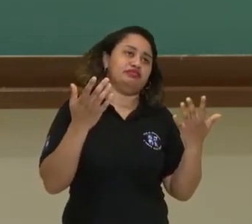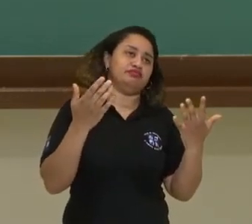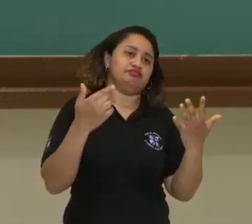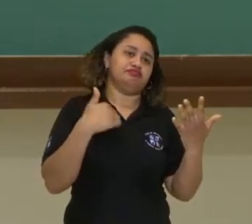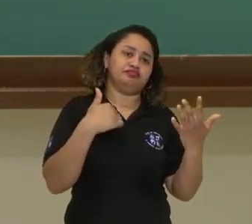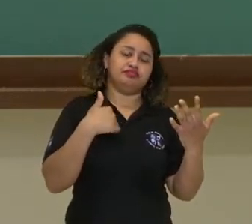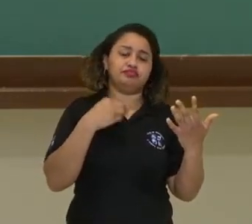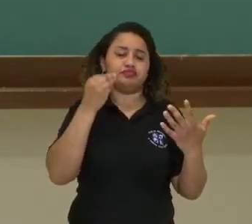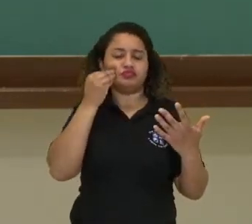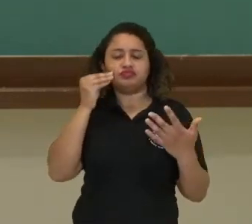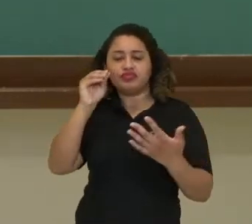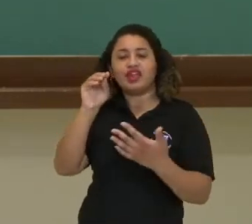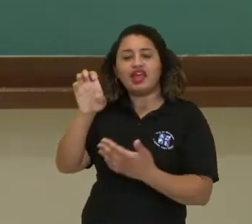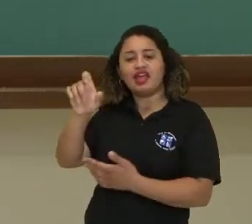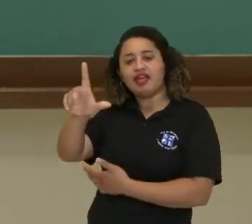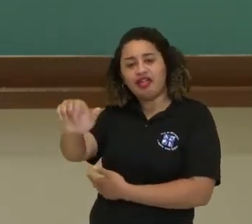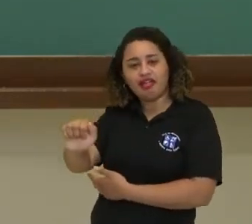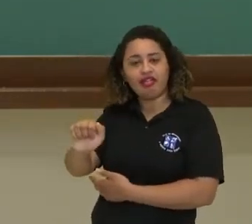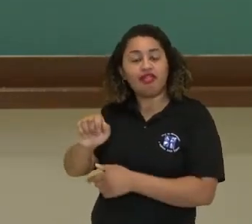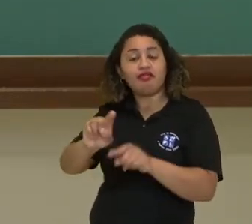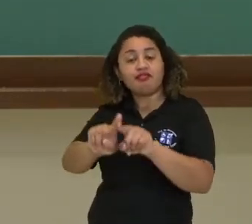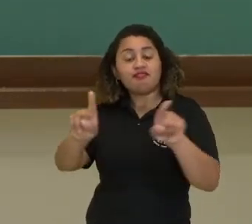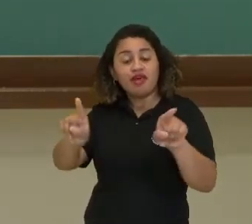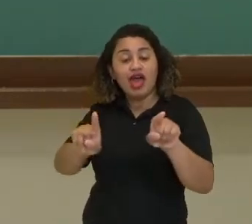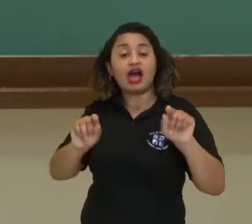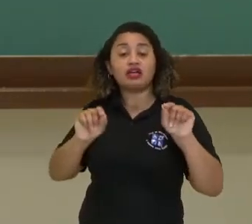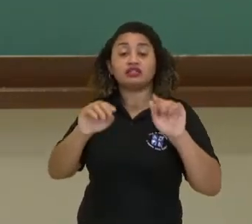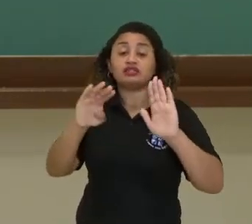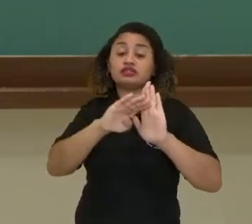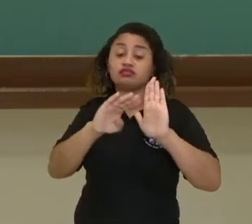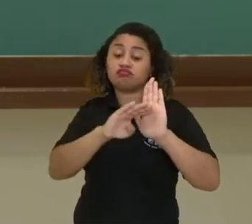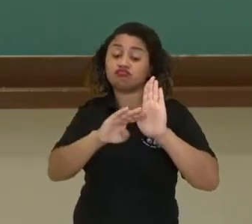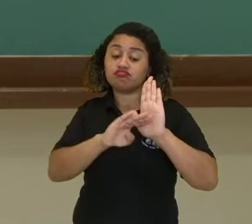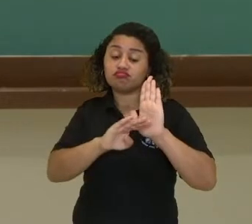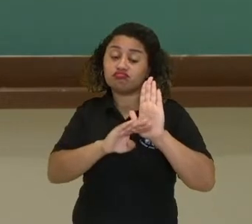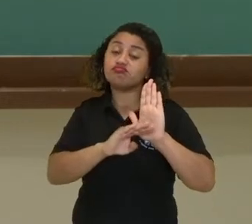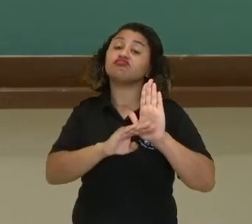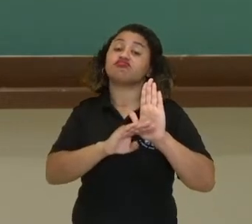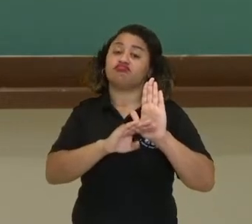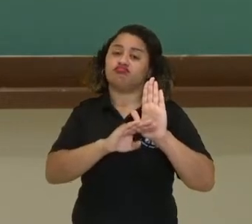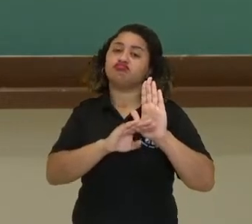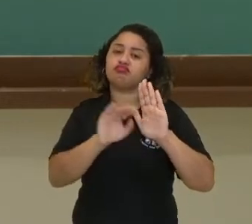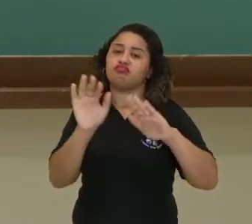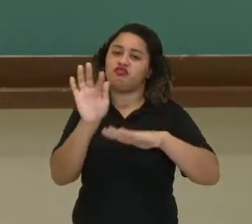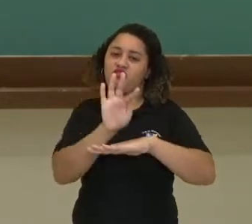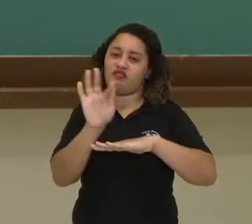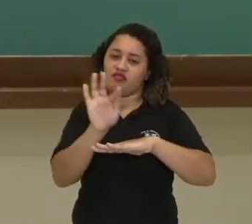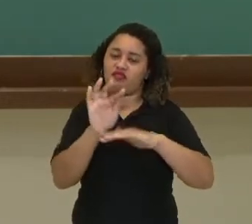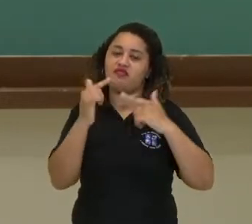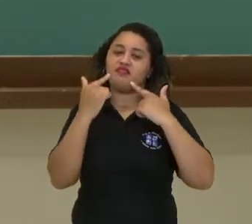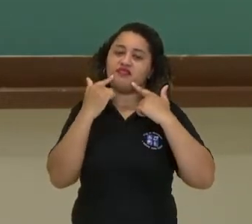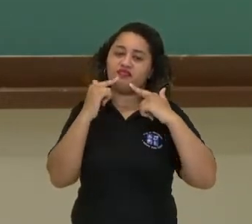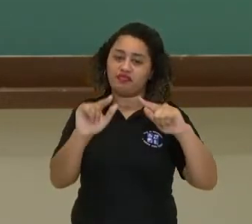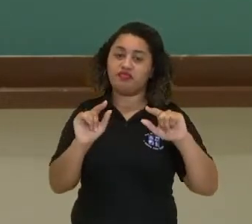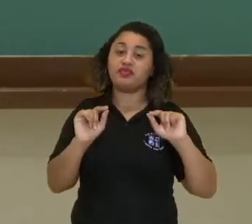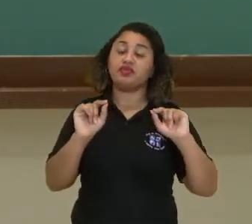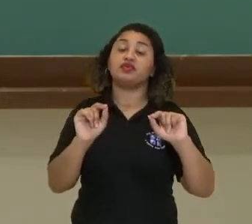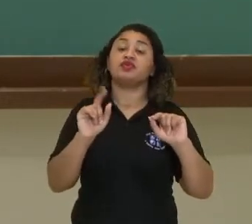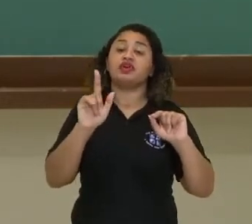eu beijei ele. Mas, de acordo com a norma culta, a norma padrão, correto